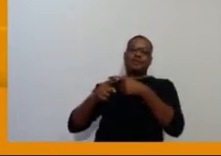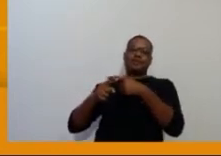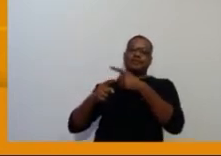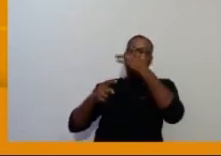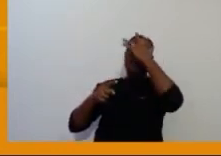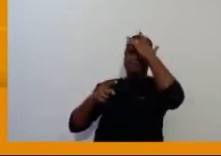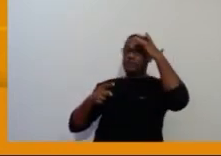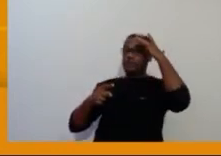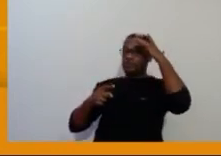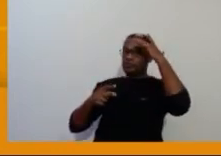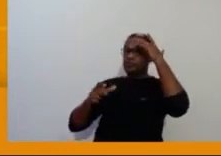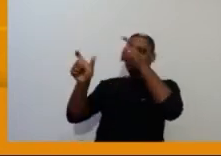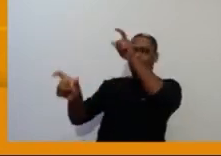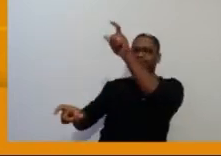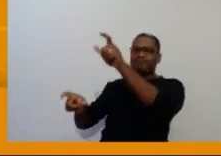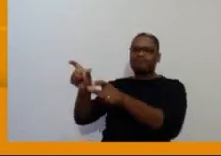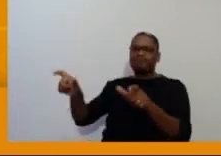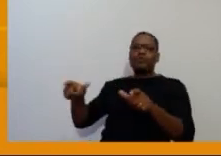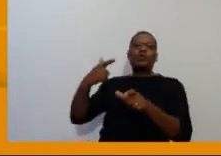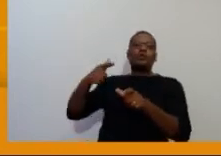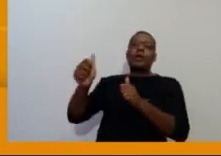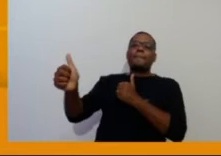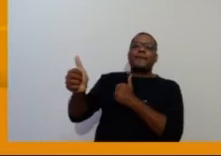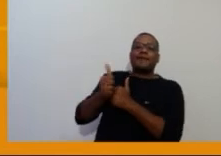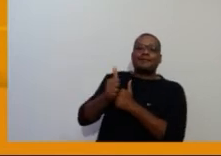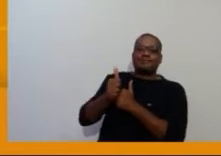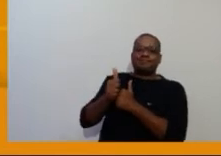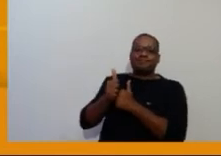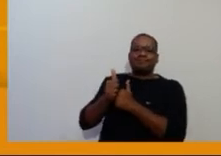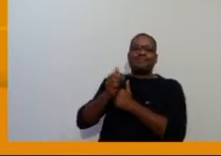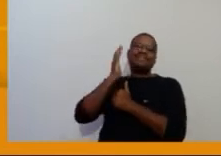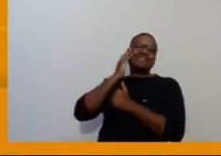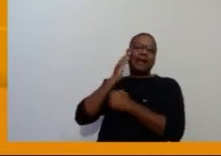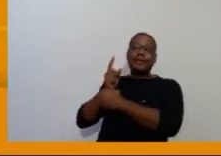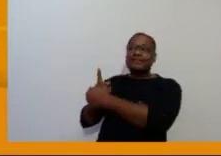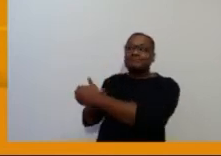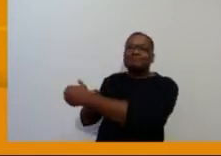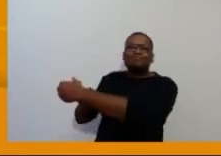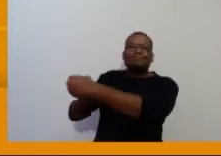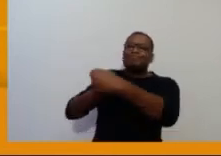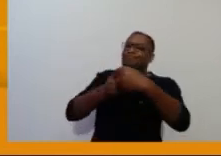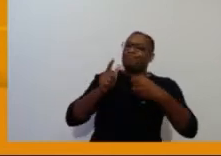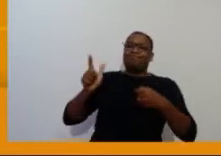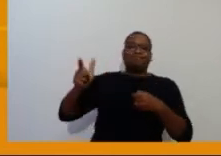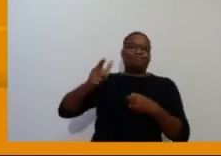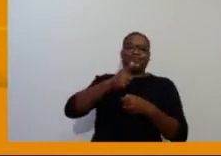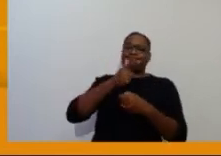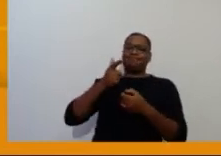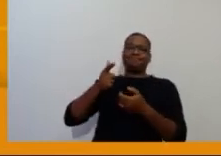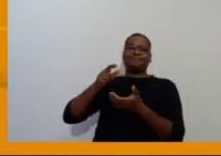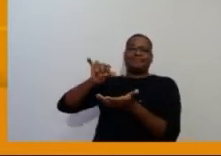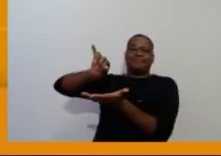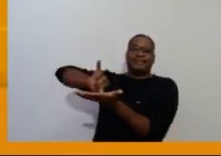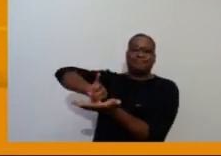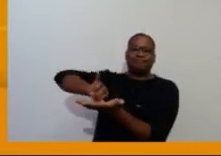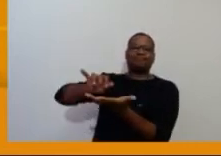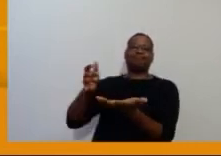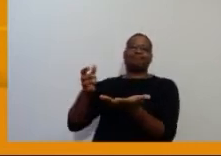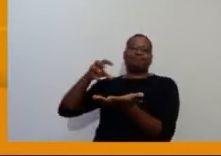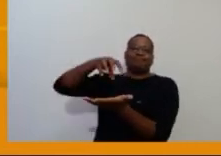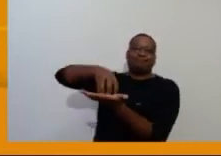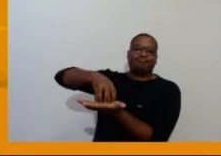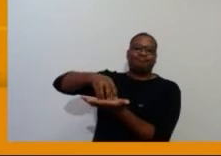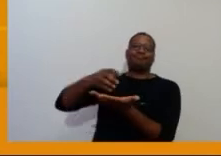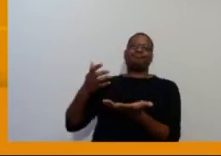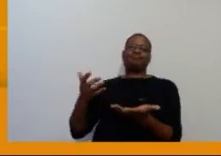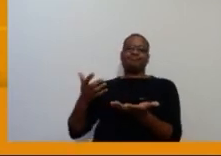ao lado, perto, ou numa cidade onde nós temos uma representação, um departamento regional, uma unidade,